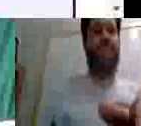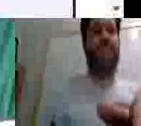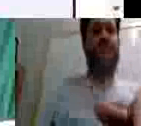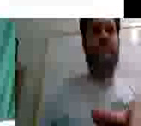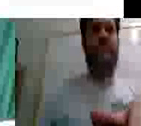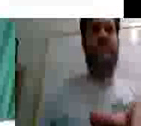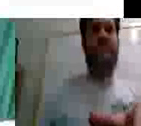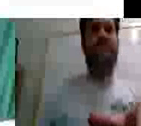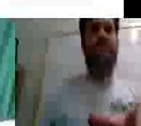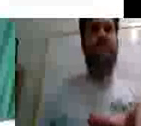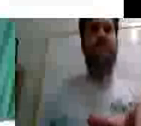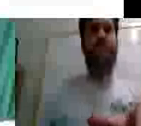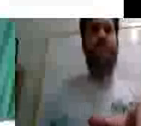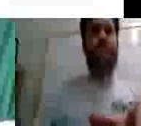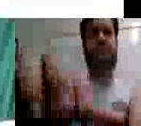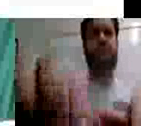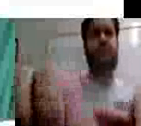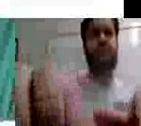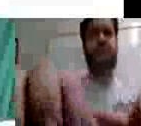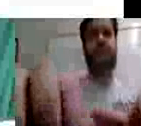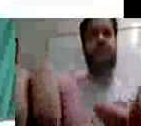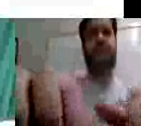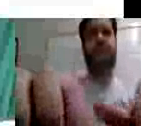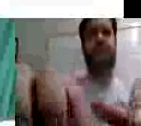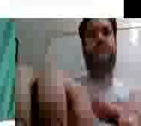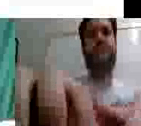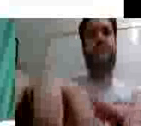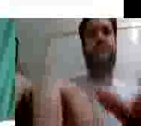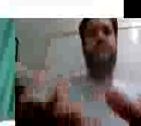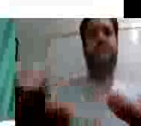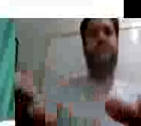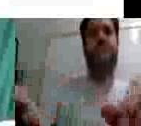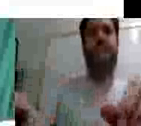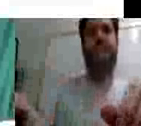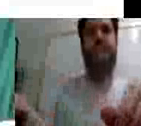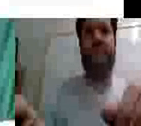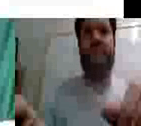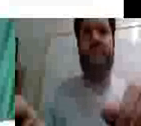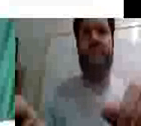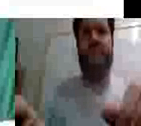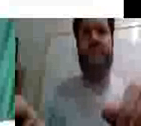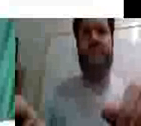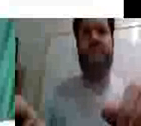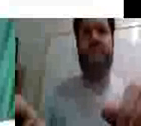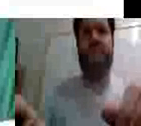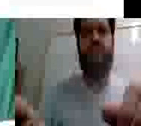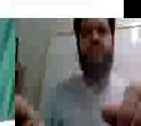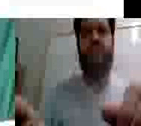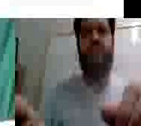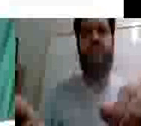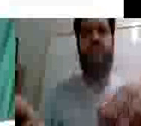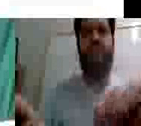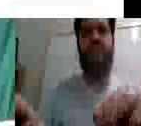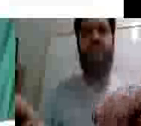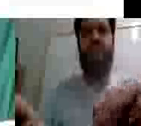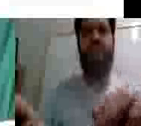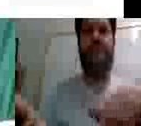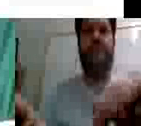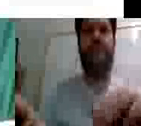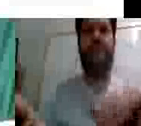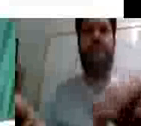10, tá? E aqui eles, em 2015, ó, realizamos uma pesquisa e iniciamos uma chamada global. Isso